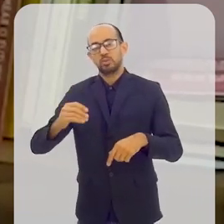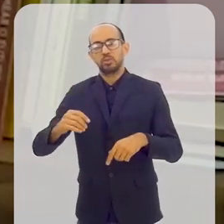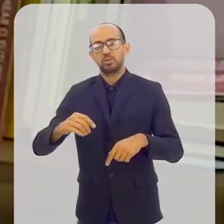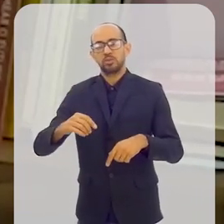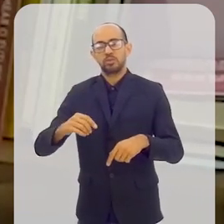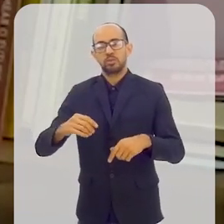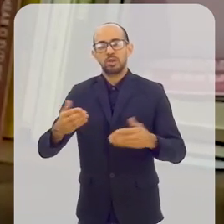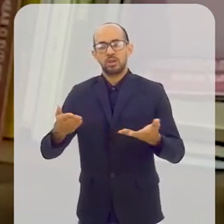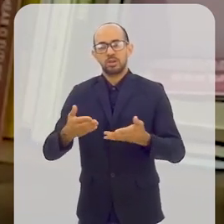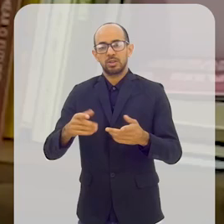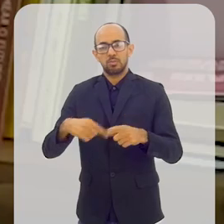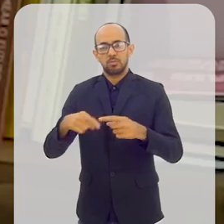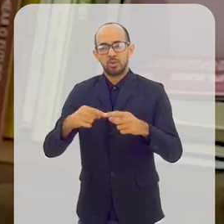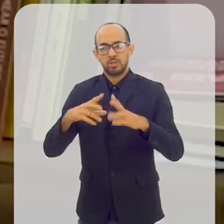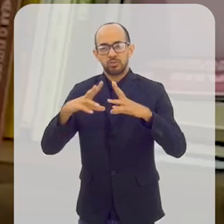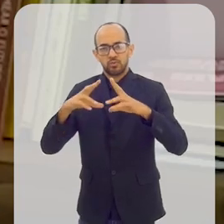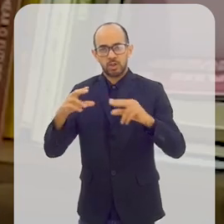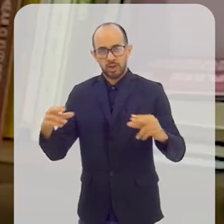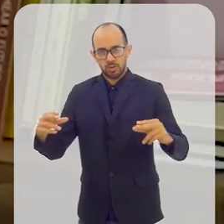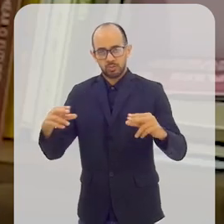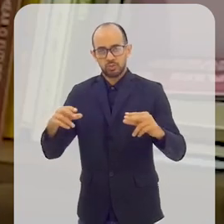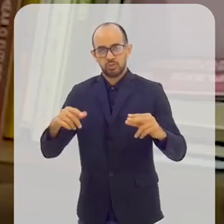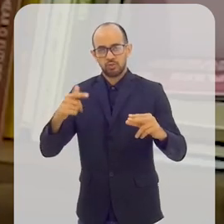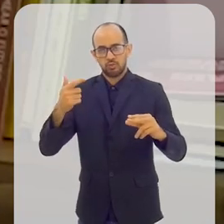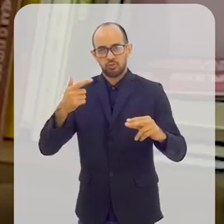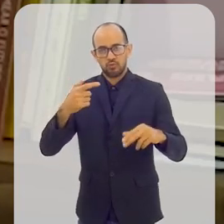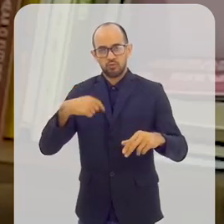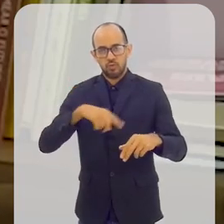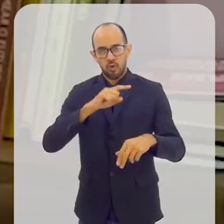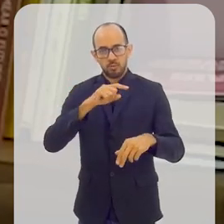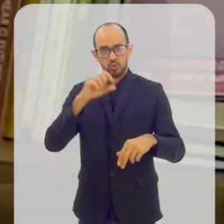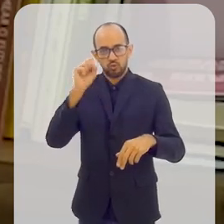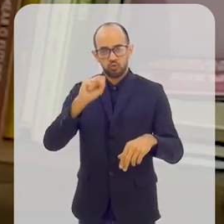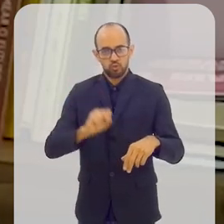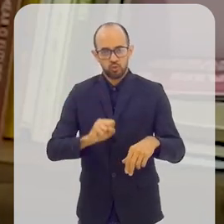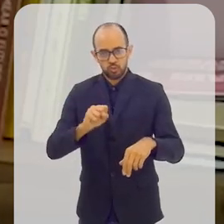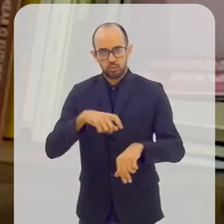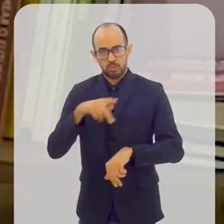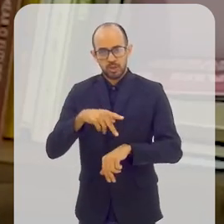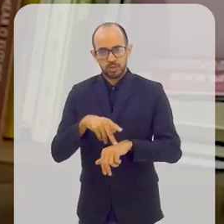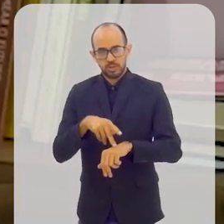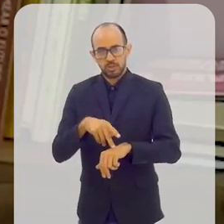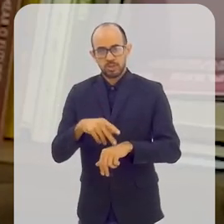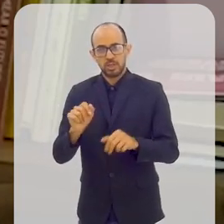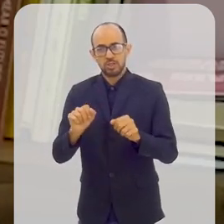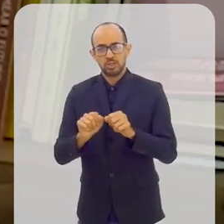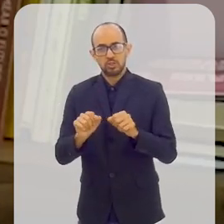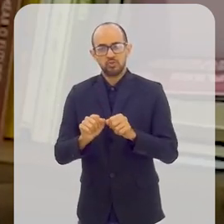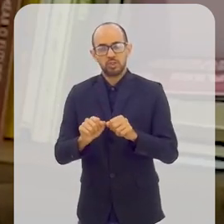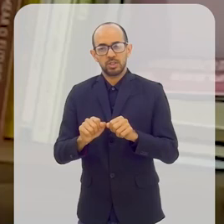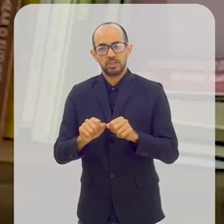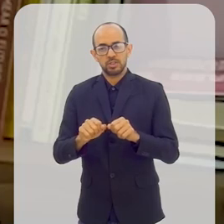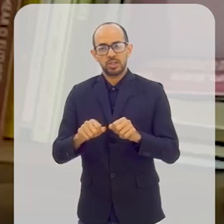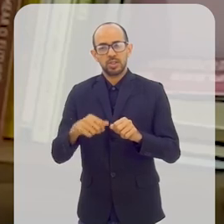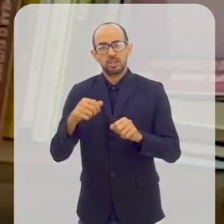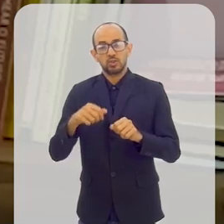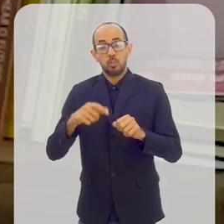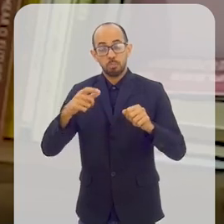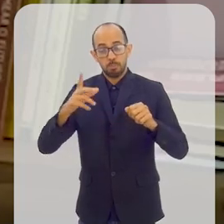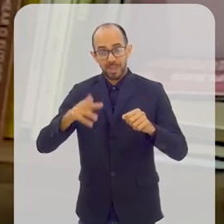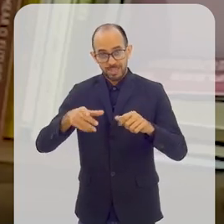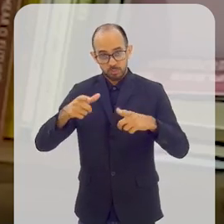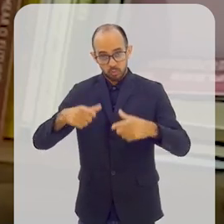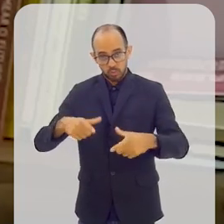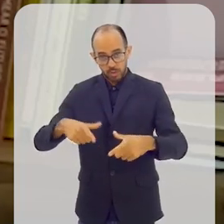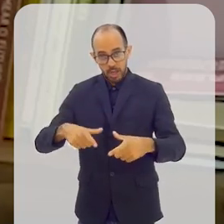34. Aí a gente saiu de Florianópolis, fomos para o sul do país em 2014 e pulamos de 34 eventos, um lugar de